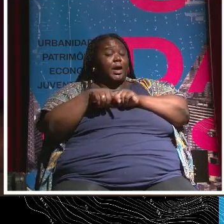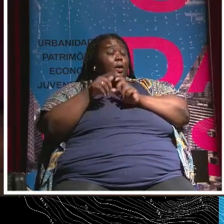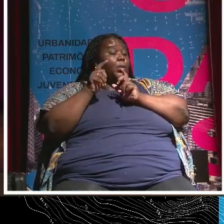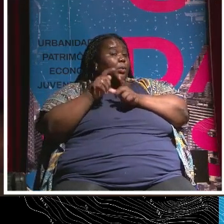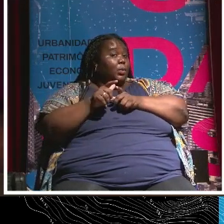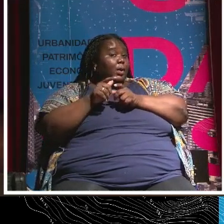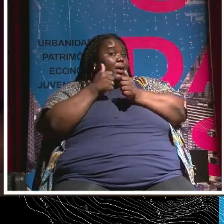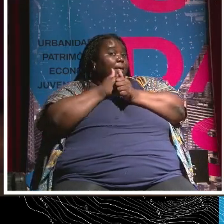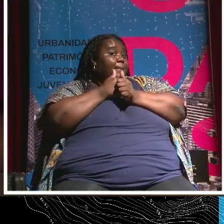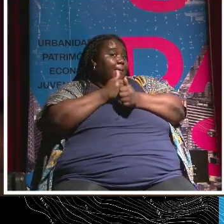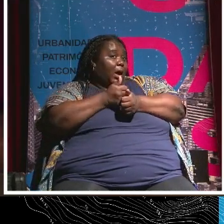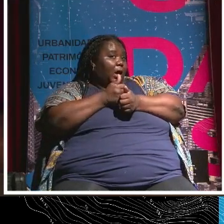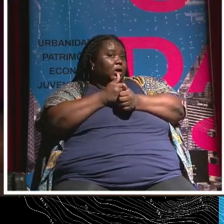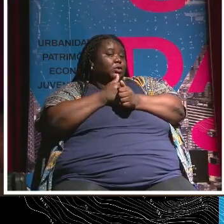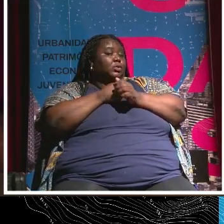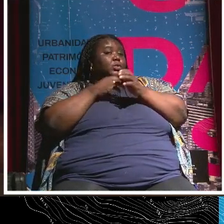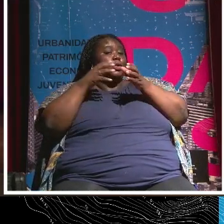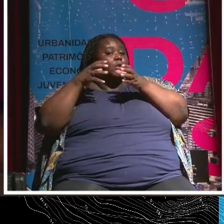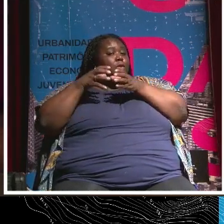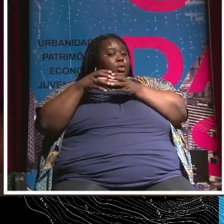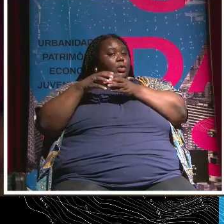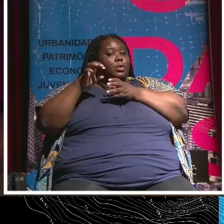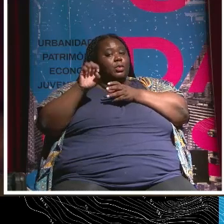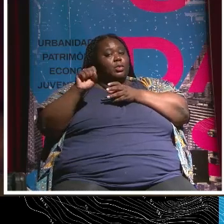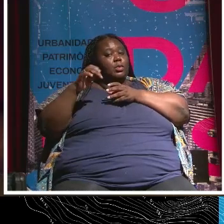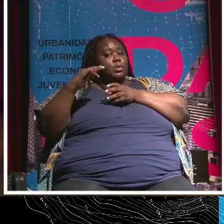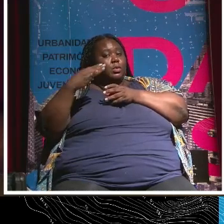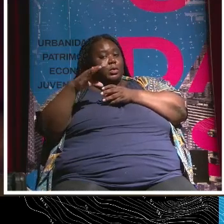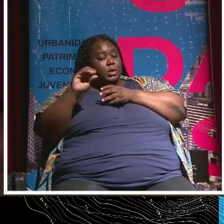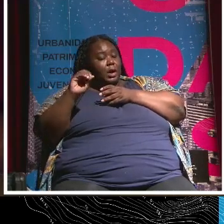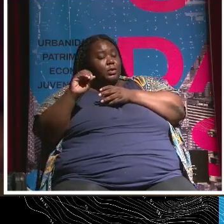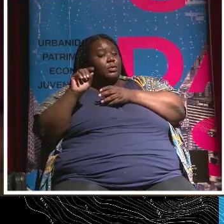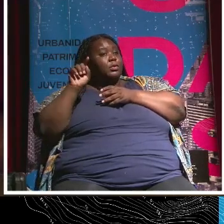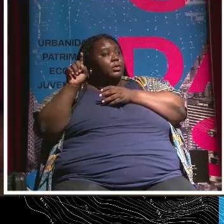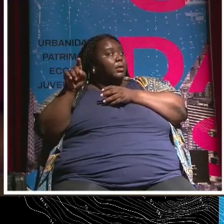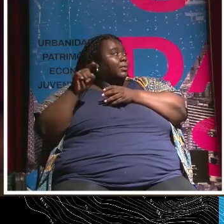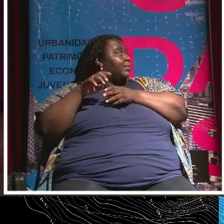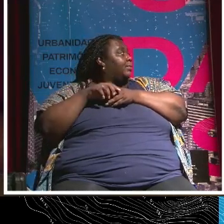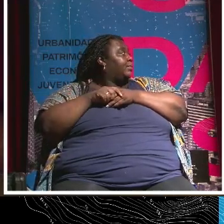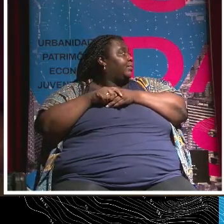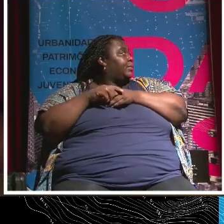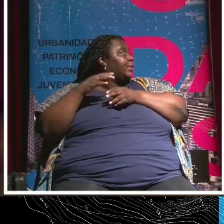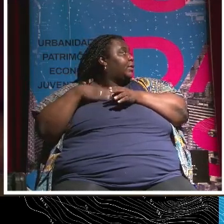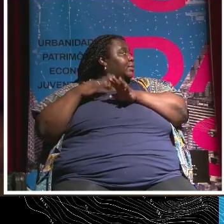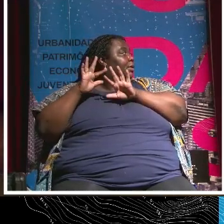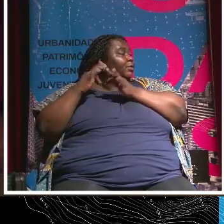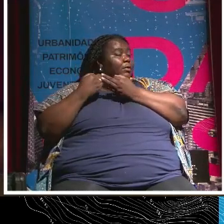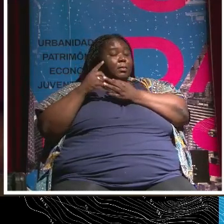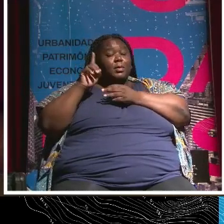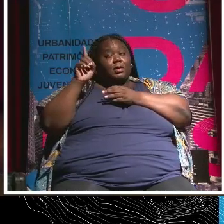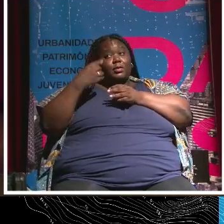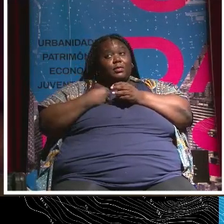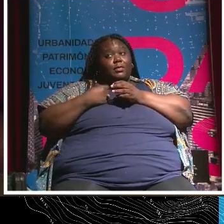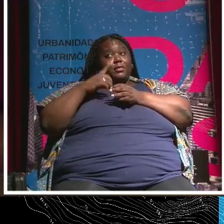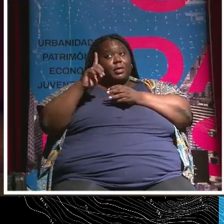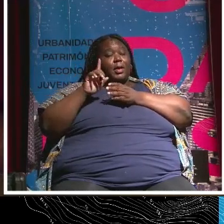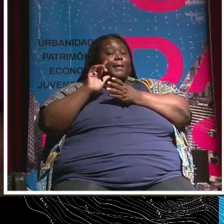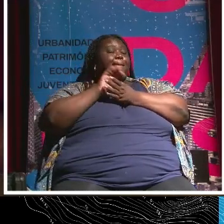que é perto da comunidade do Estácio, da favela do Estácio, que, aliás, é da onde é a minha família. Minha família